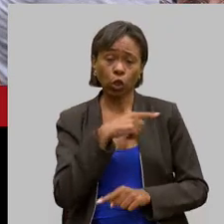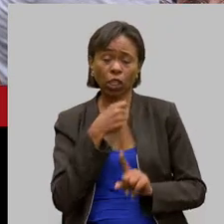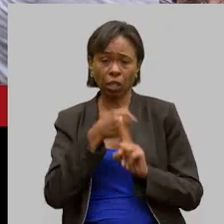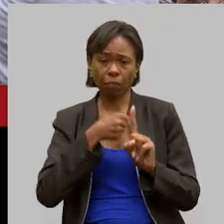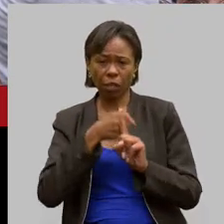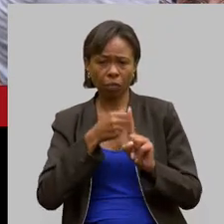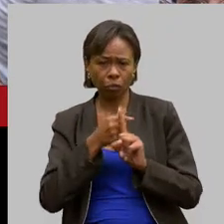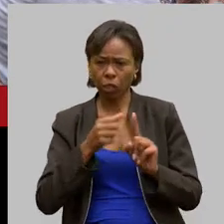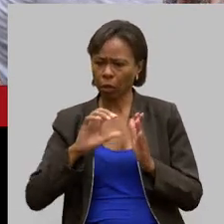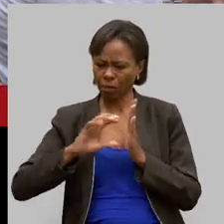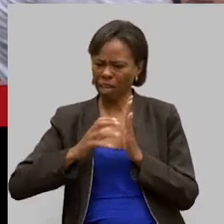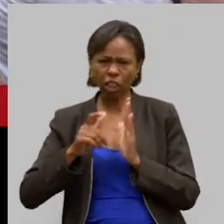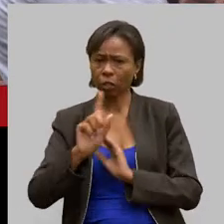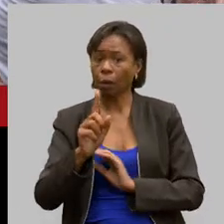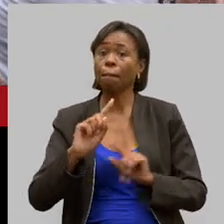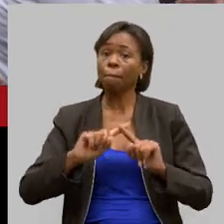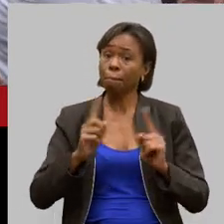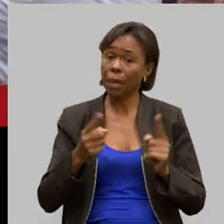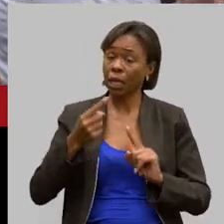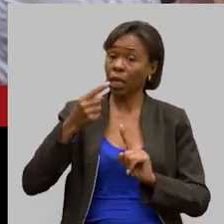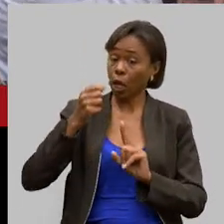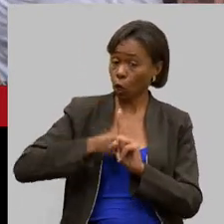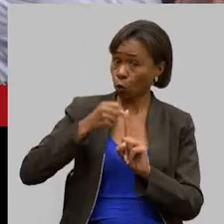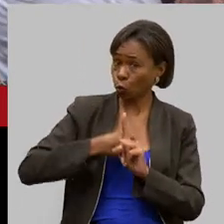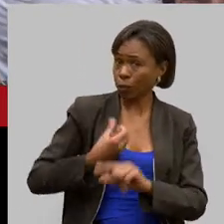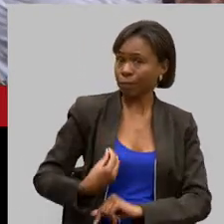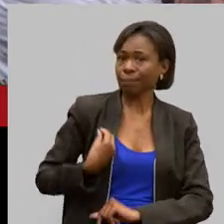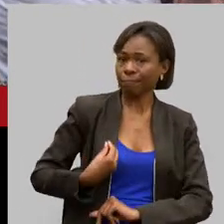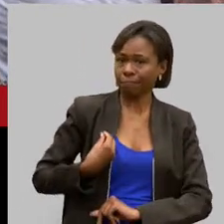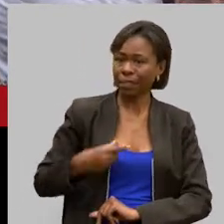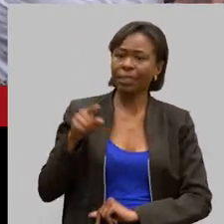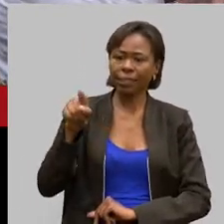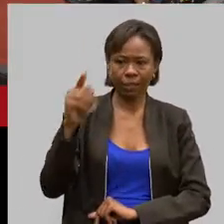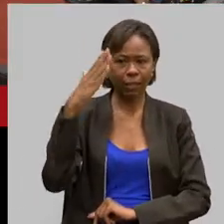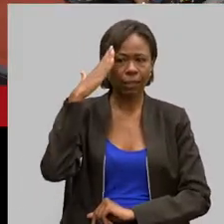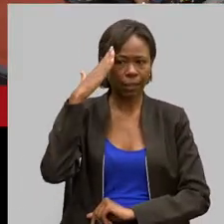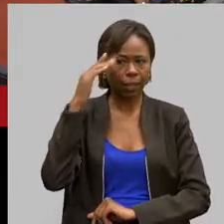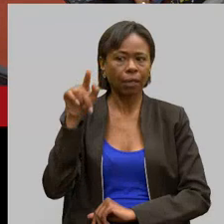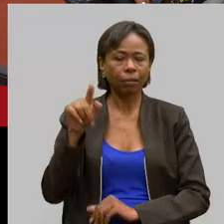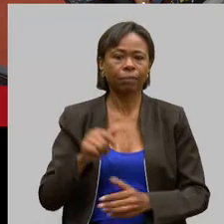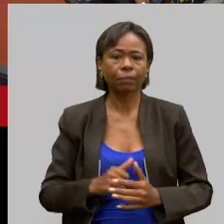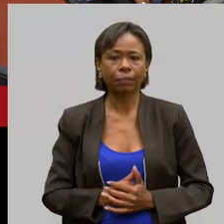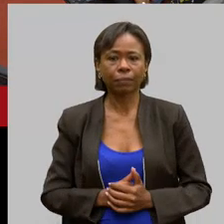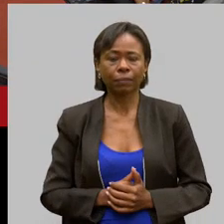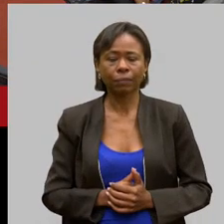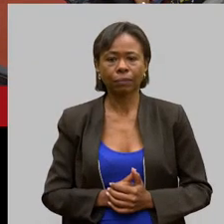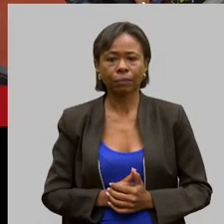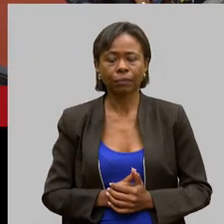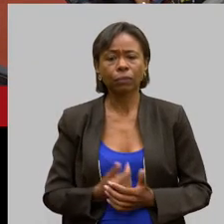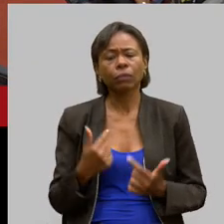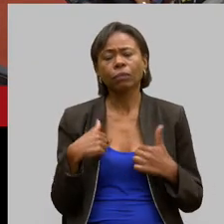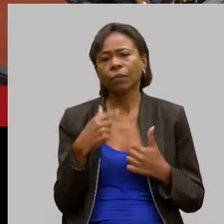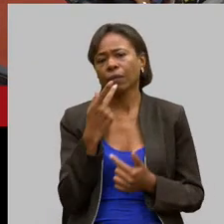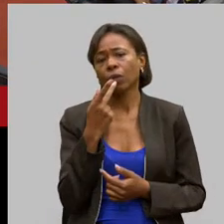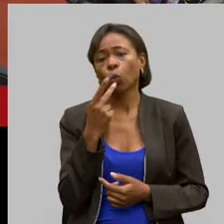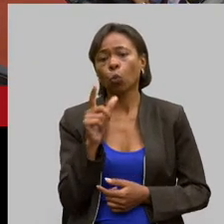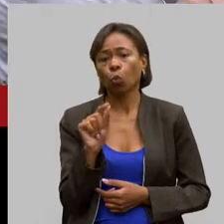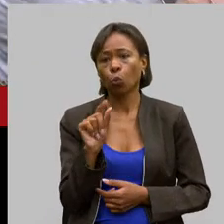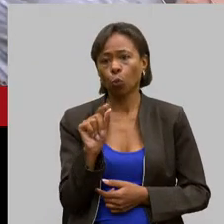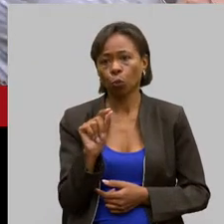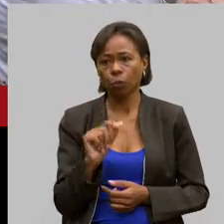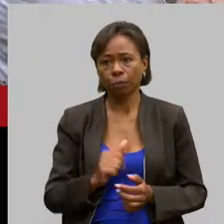Nossa causa é de vida e ele sabe disto eh O que que eu quero quero falar aqui